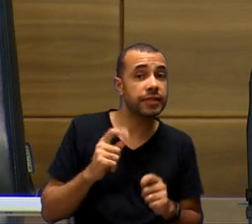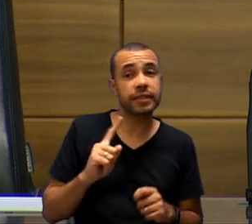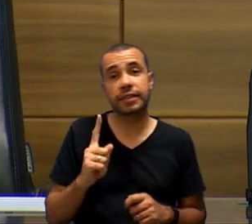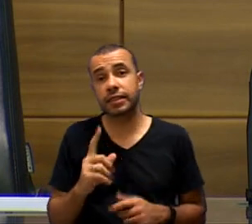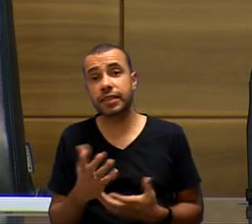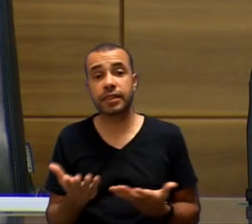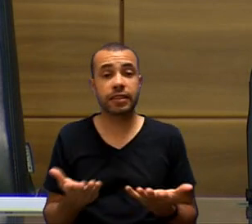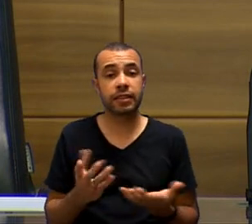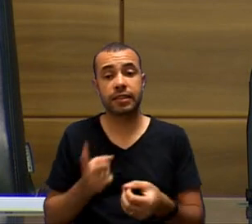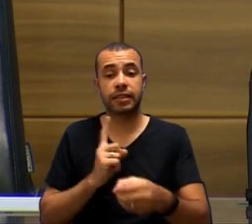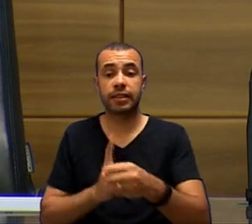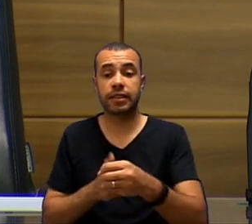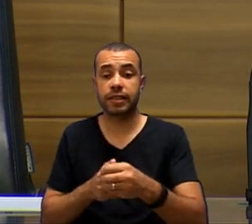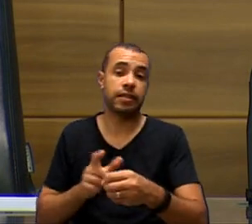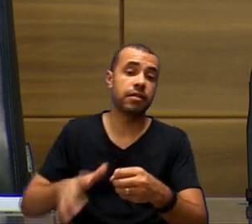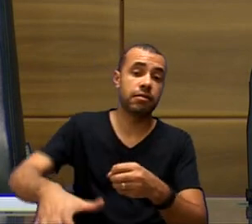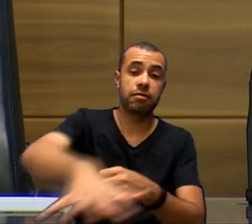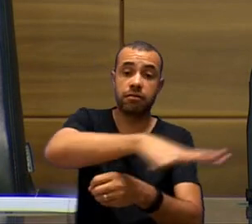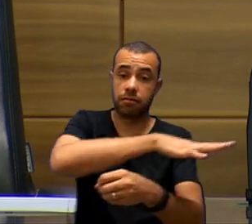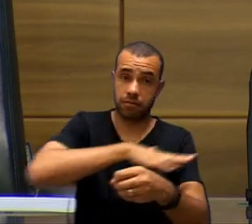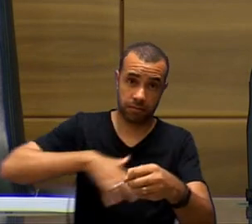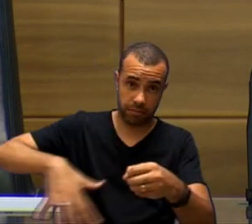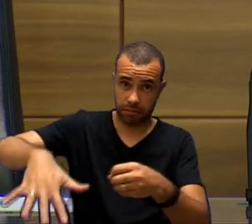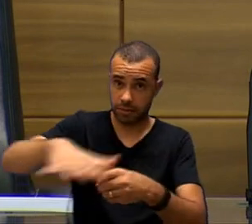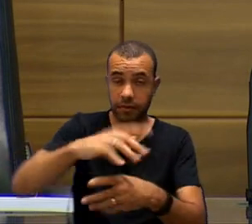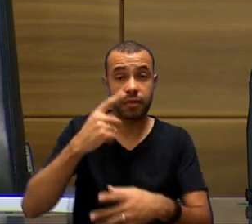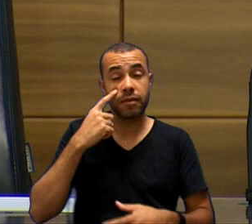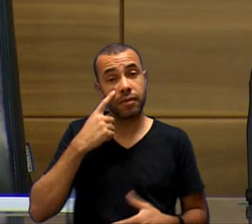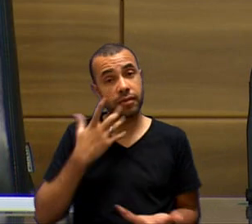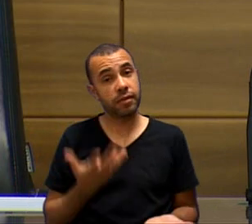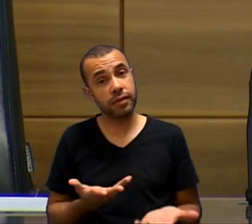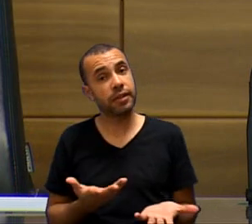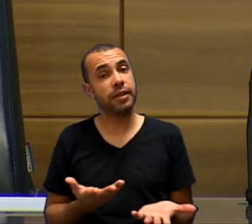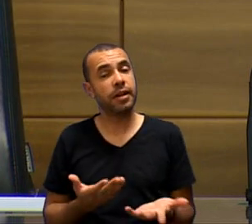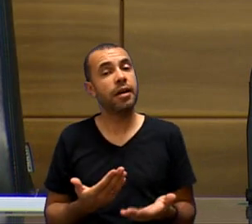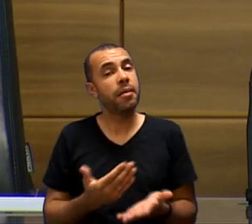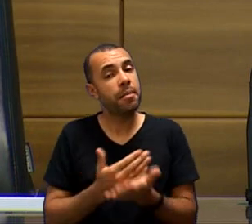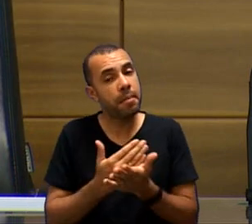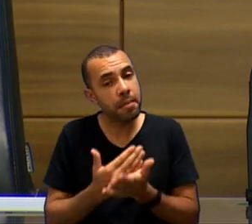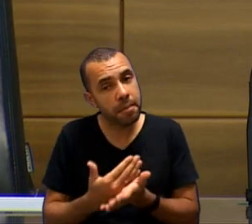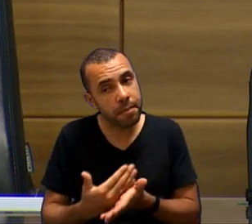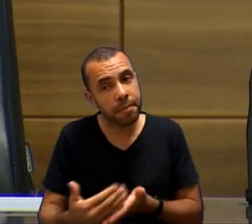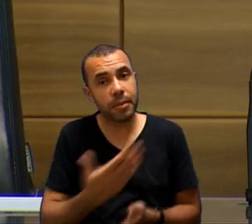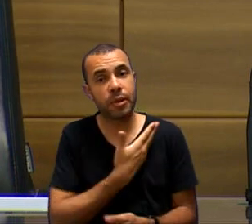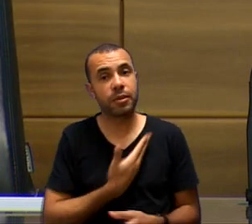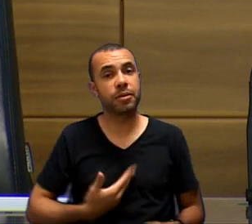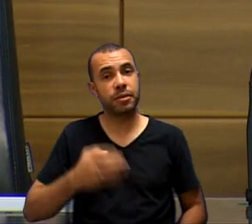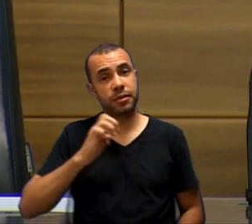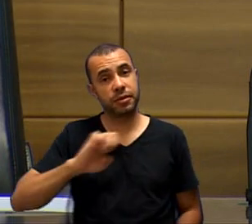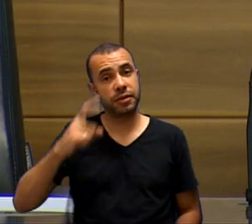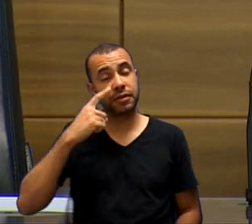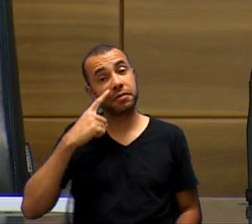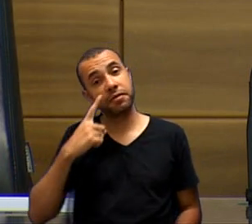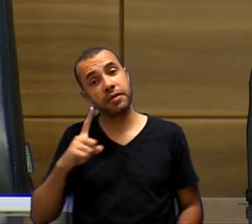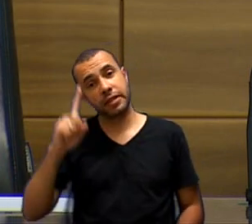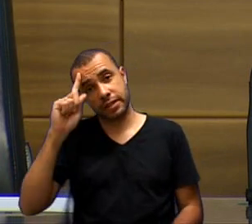sobre a região metropolitana. Parece que, desta vez, o governo do Estado toma realmente a iniciativa